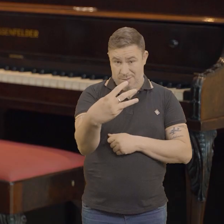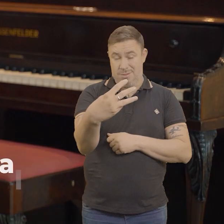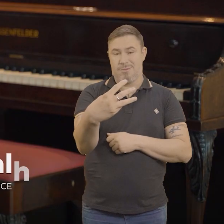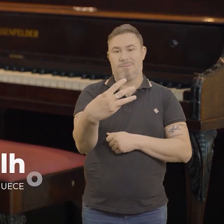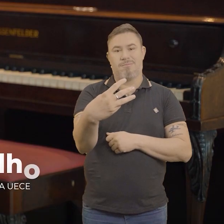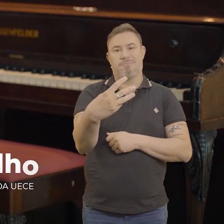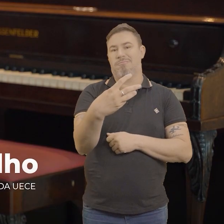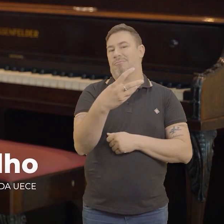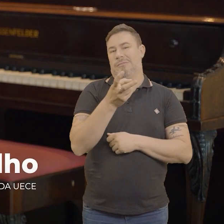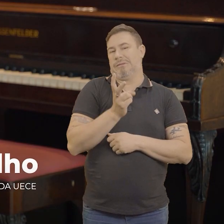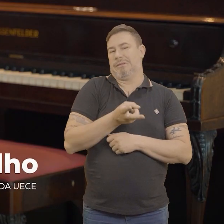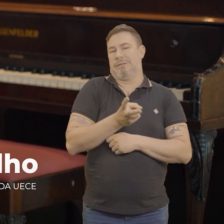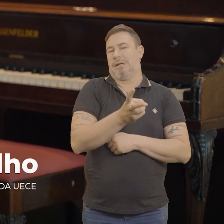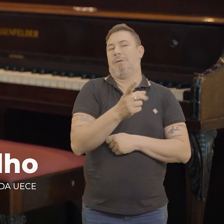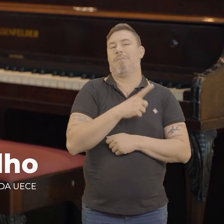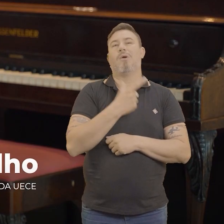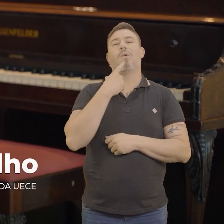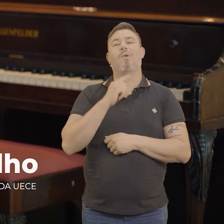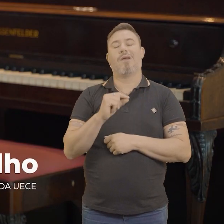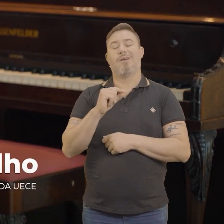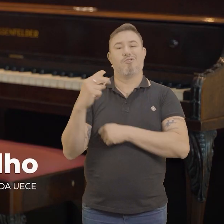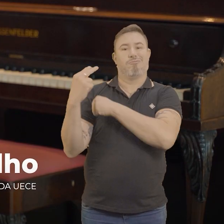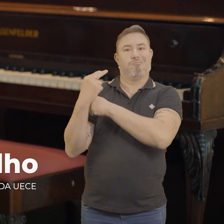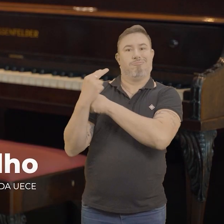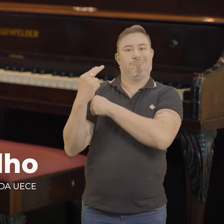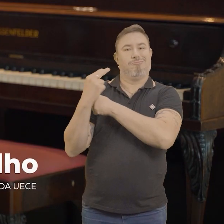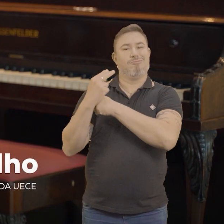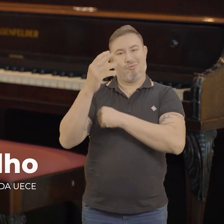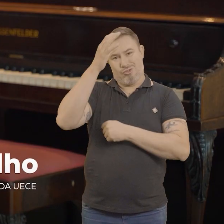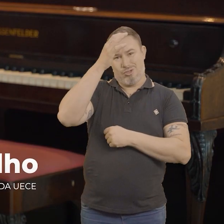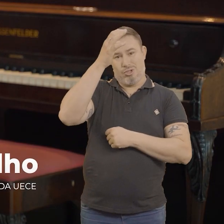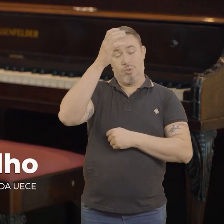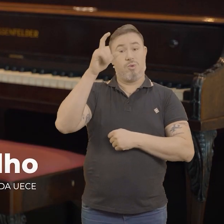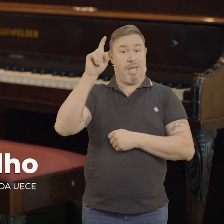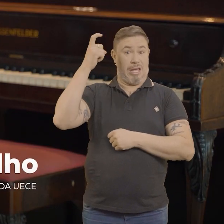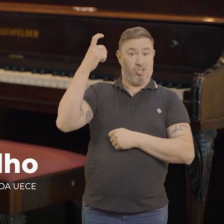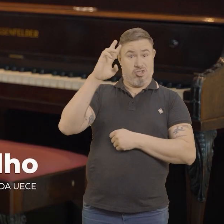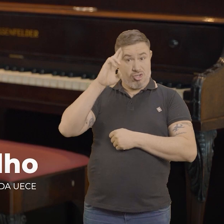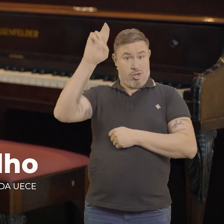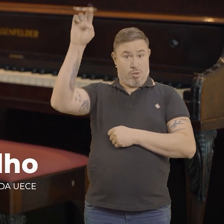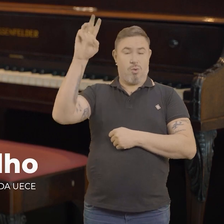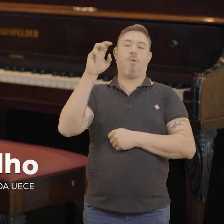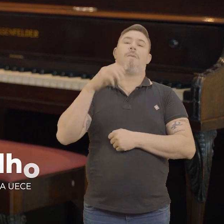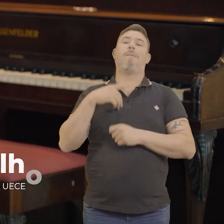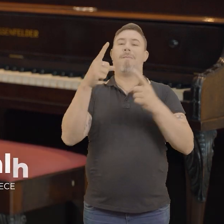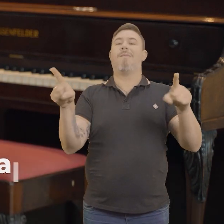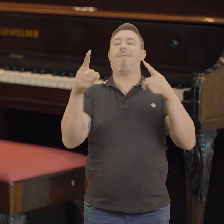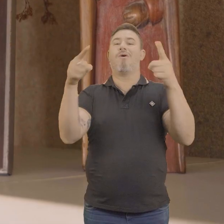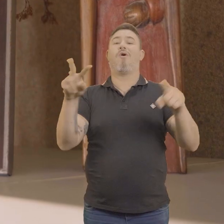sempre tive a proteção de um tio meu, que foi diretor do conservatório, que é o maestro Orlando